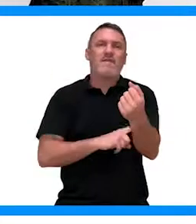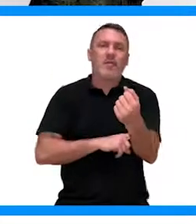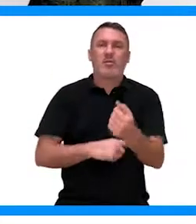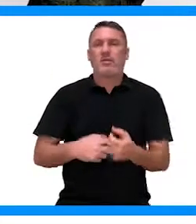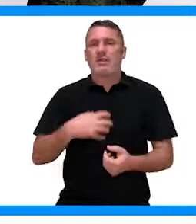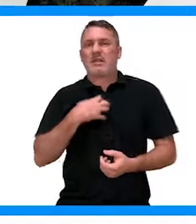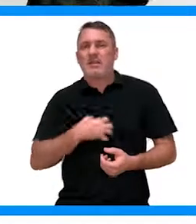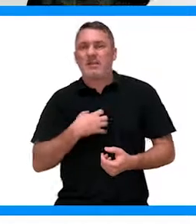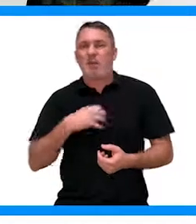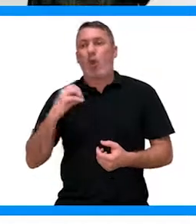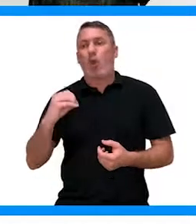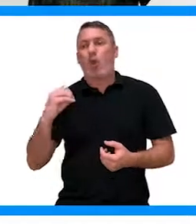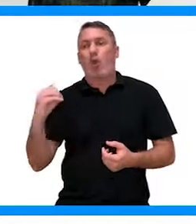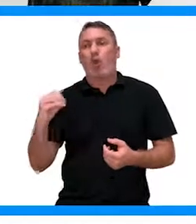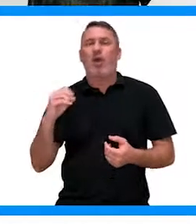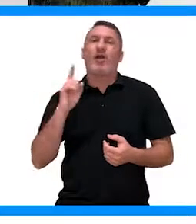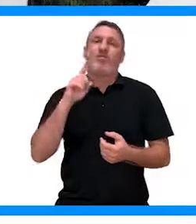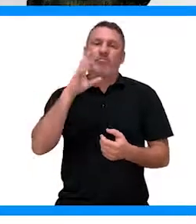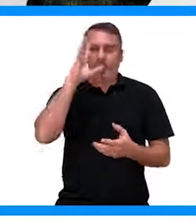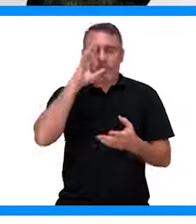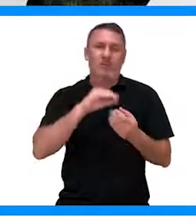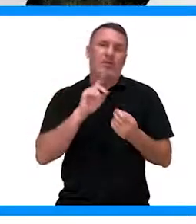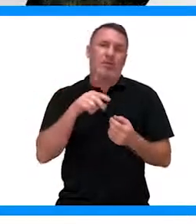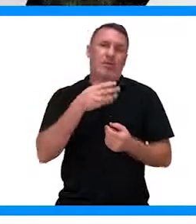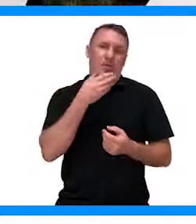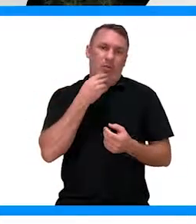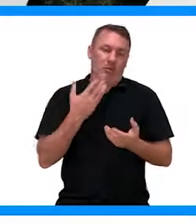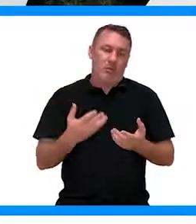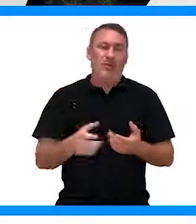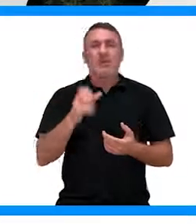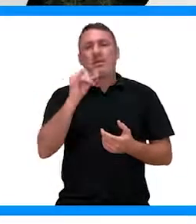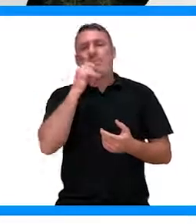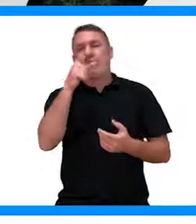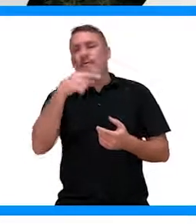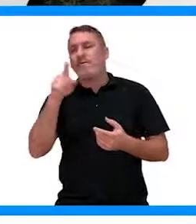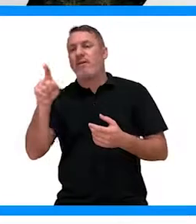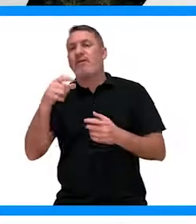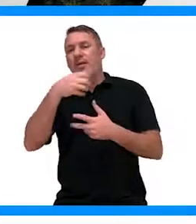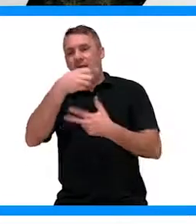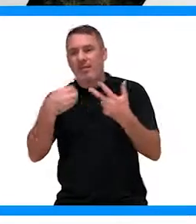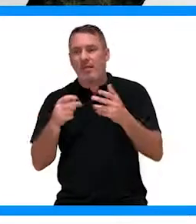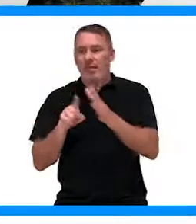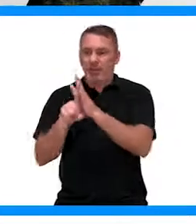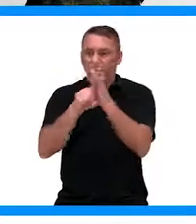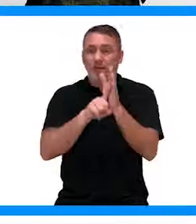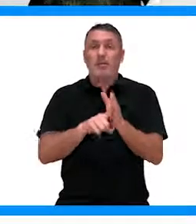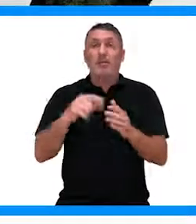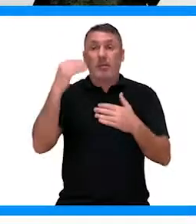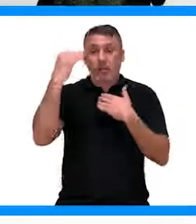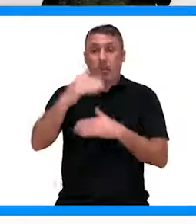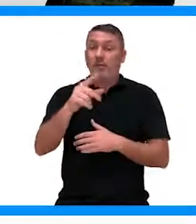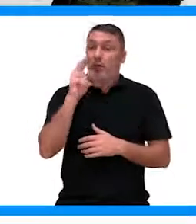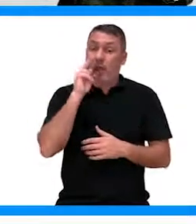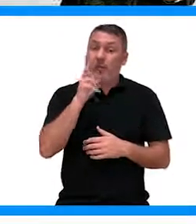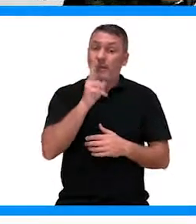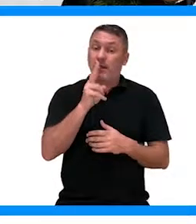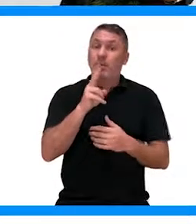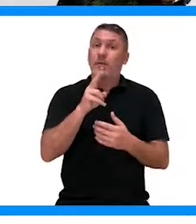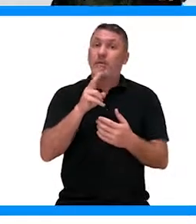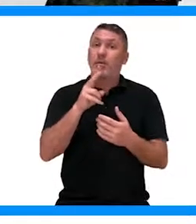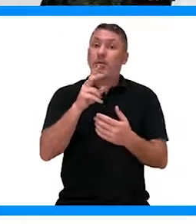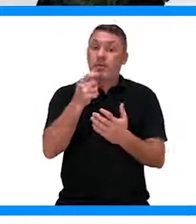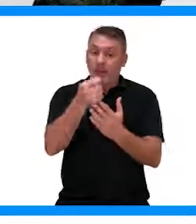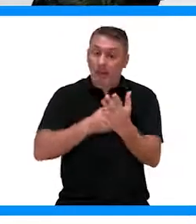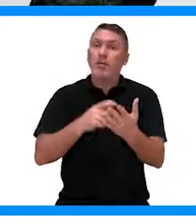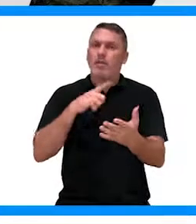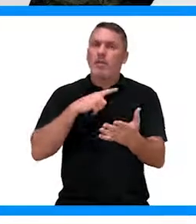estou zangado. Então, quando a gente vai analisar uma questão no vestibular, no Enem, a gente tem que sempre olhar que o